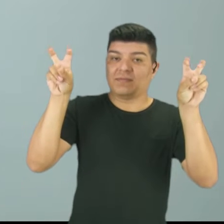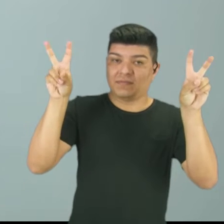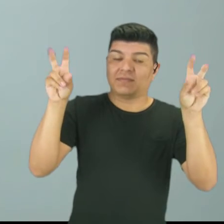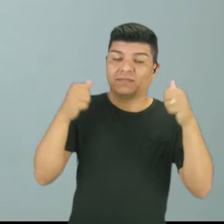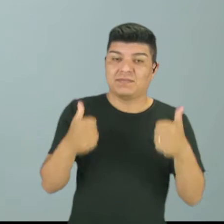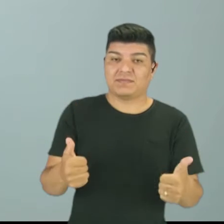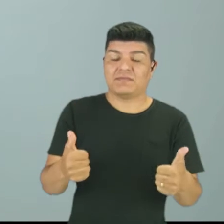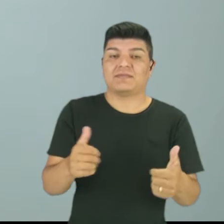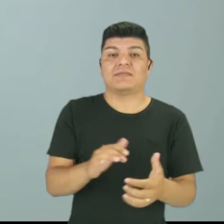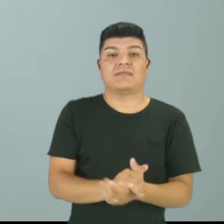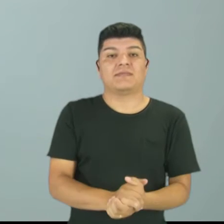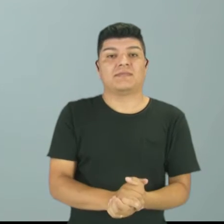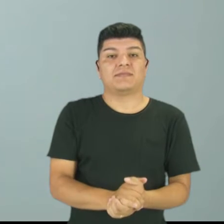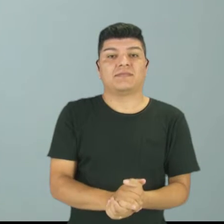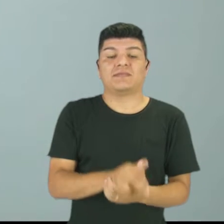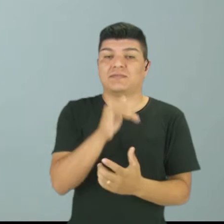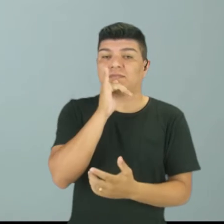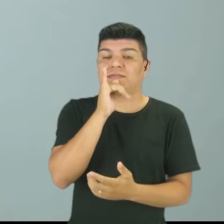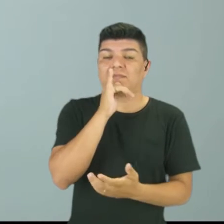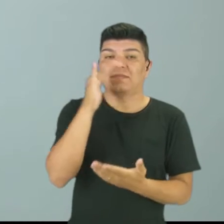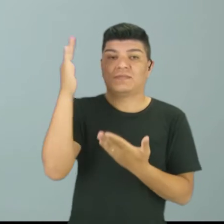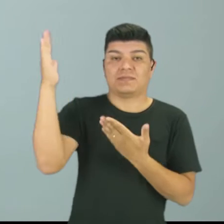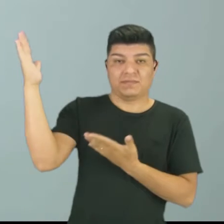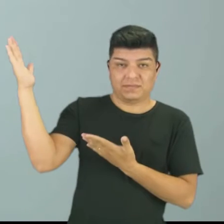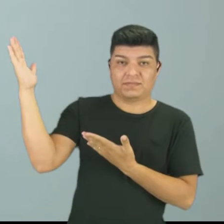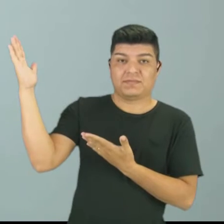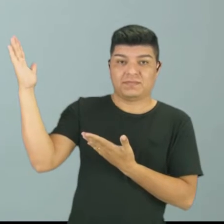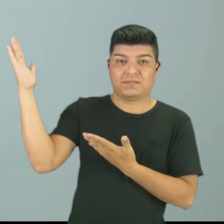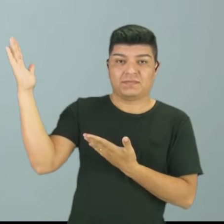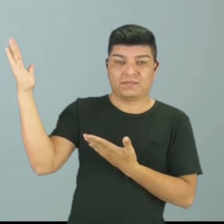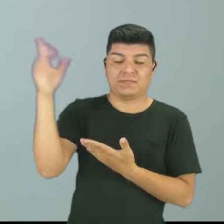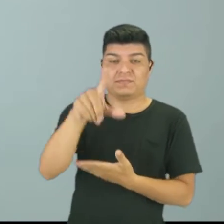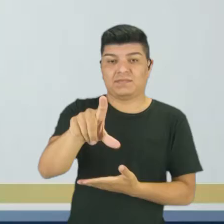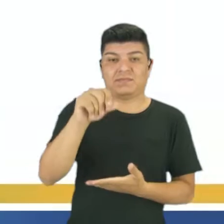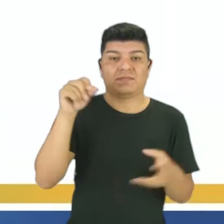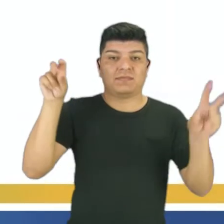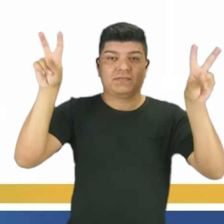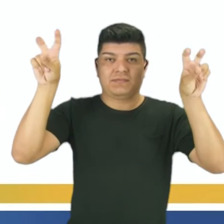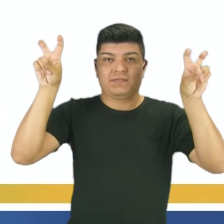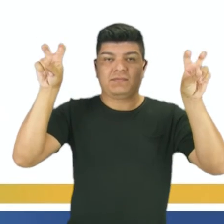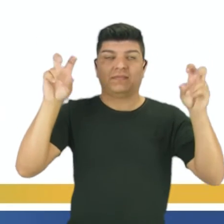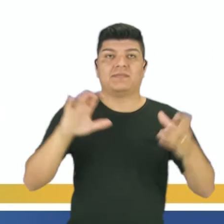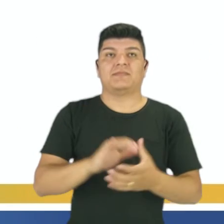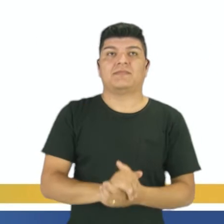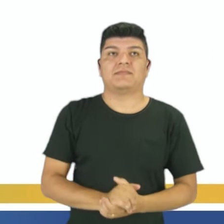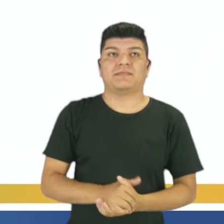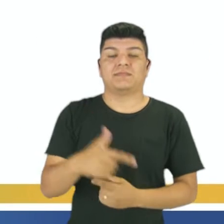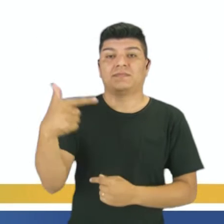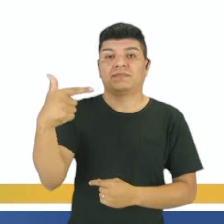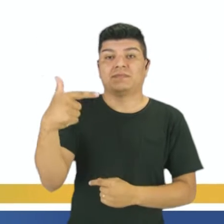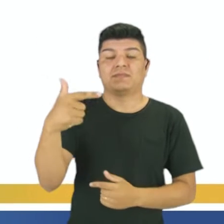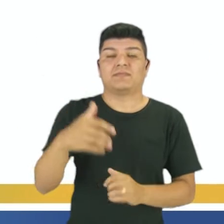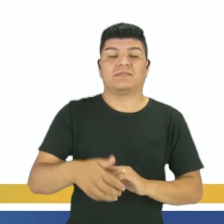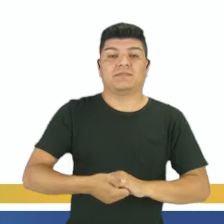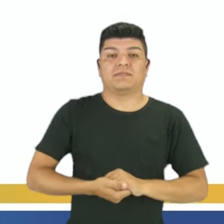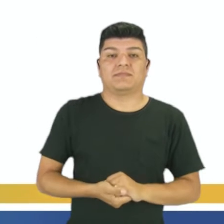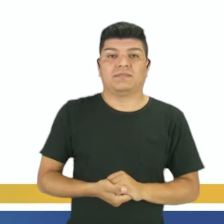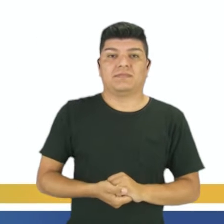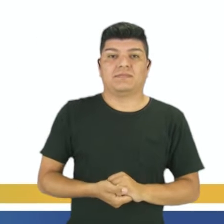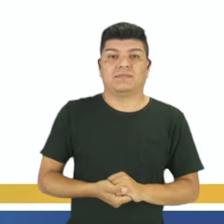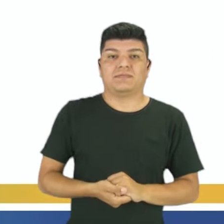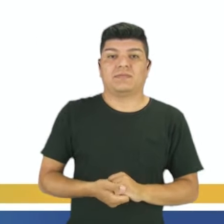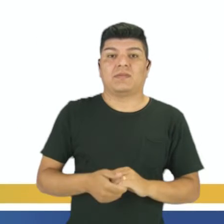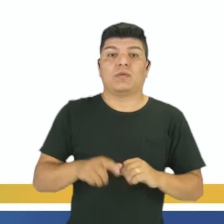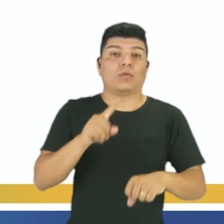tá bom? Então, aqui eis um exemplo de uma escolha de um tema. Segundo passo, defina